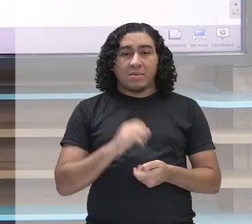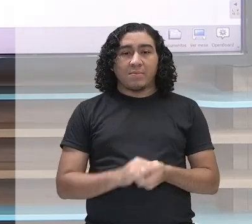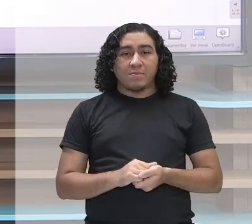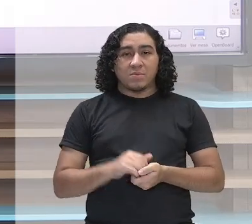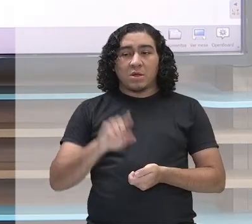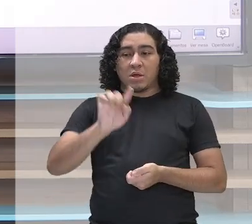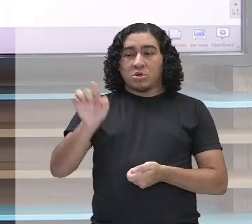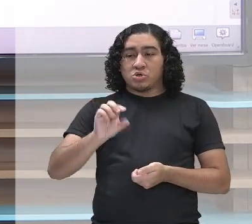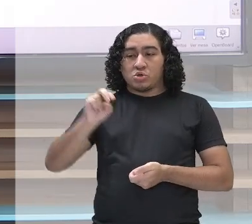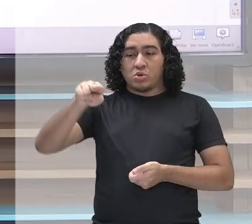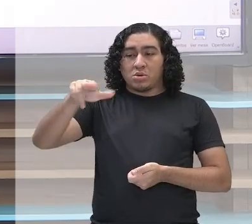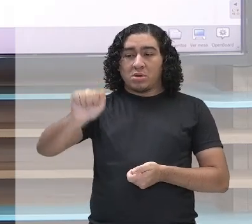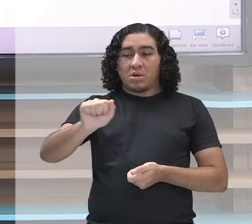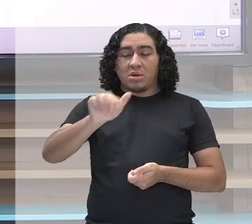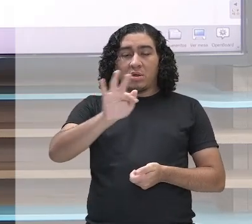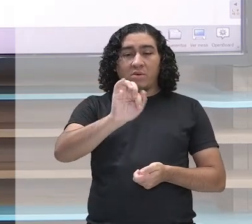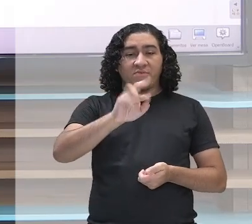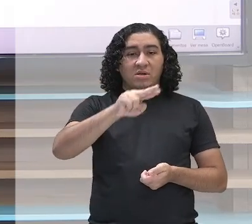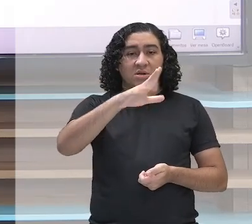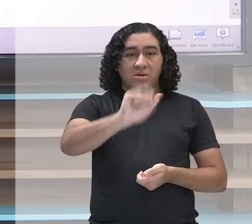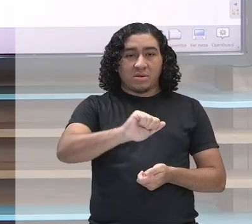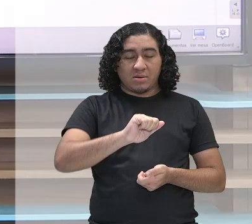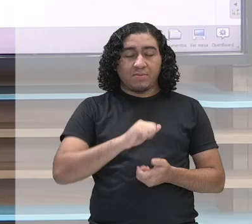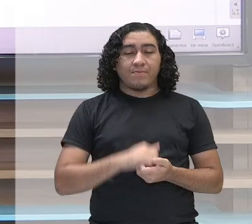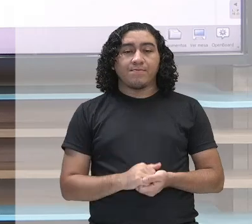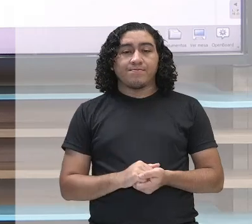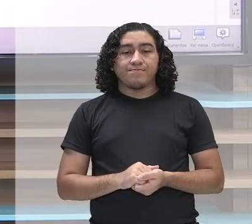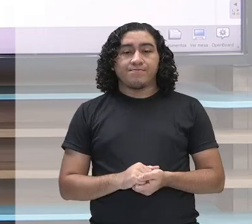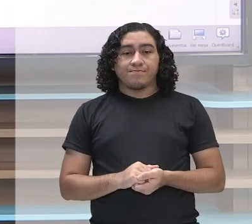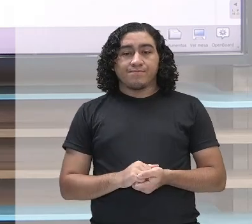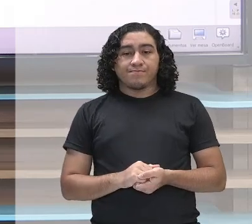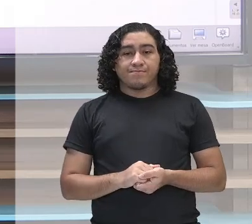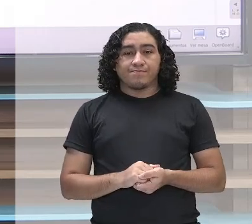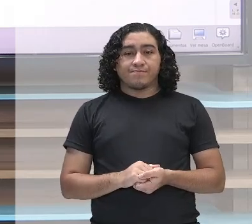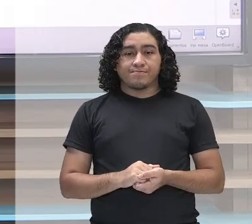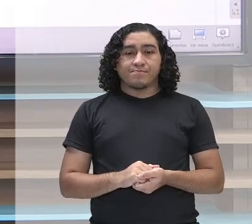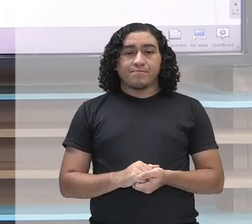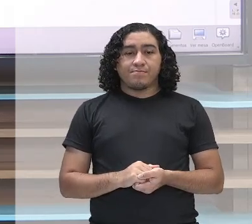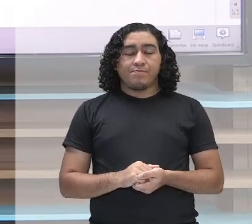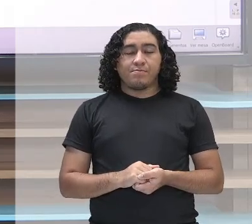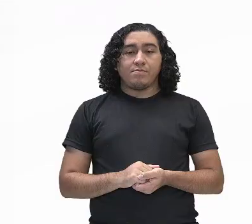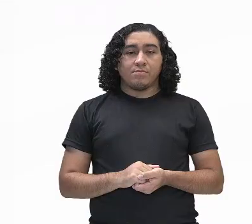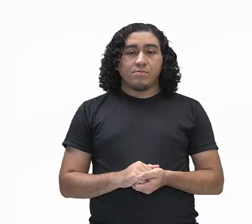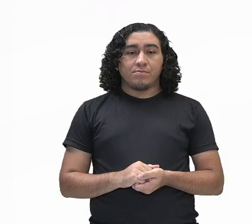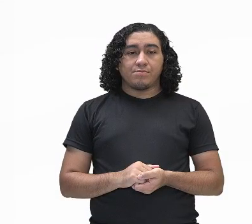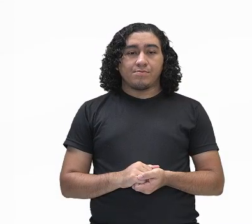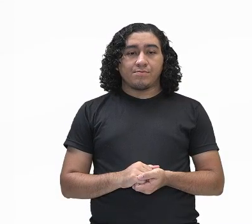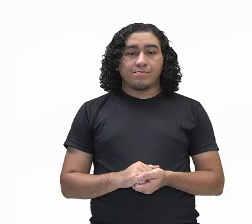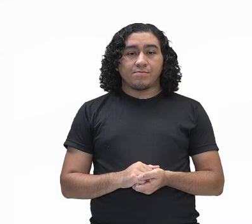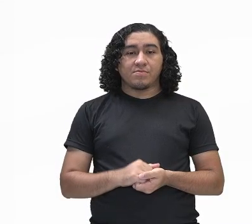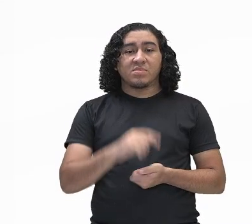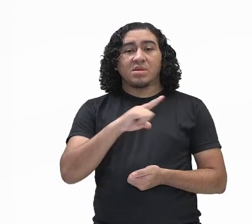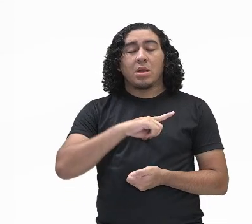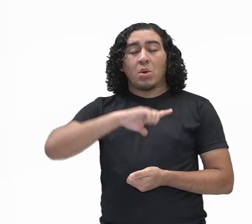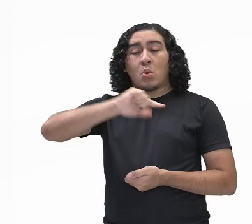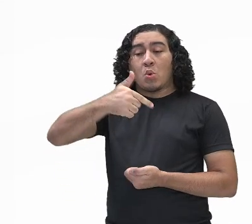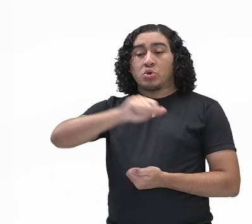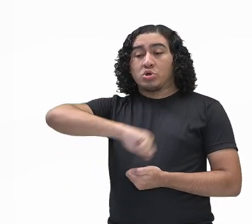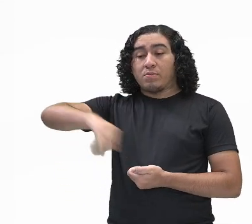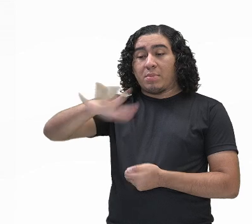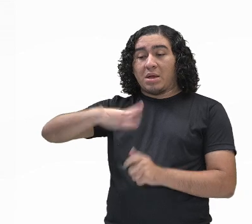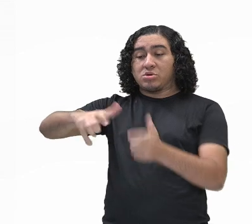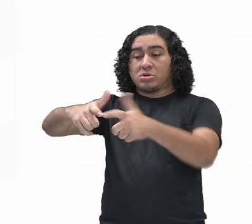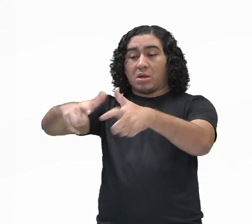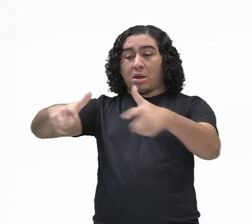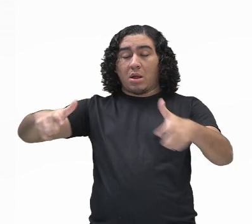de Manaus, do polo industrial de Manaus. Aí nós temos outros sítios também que começam aí a ser